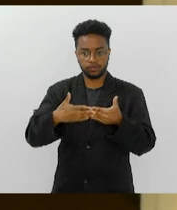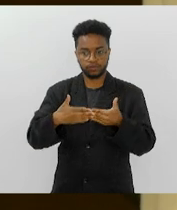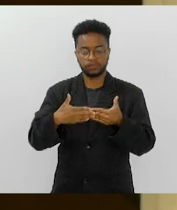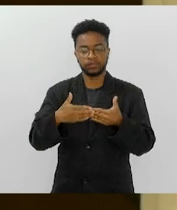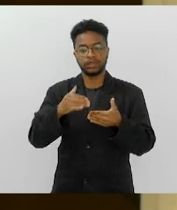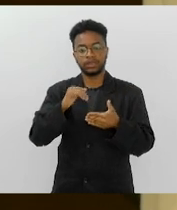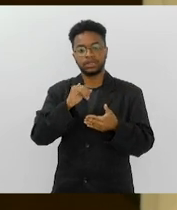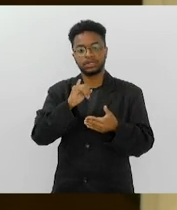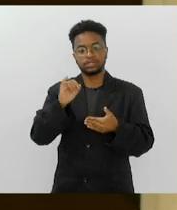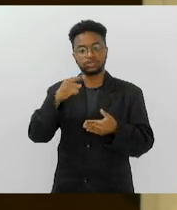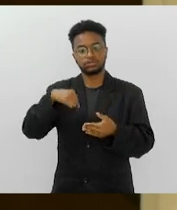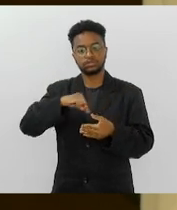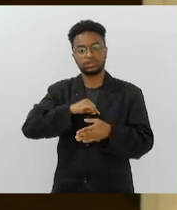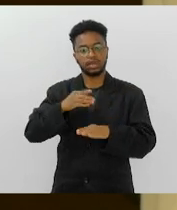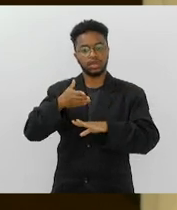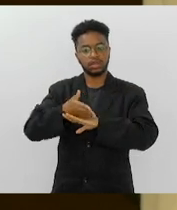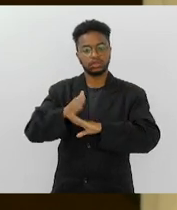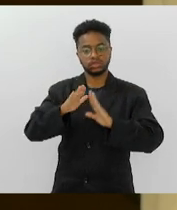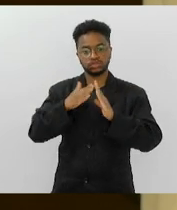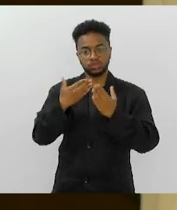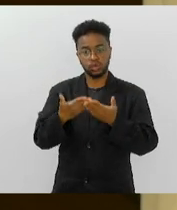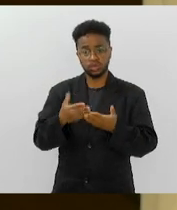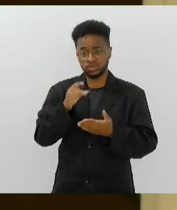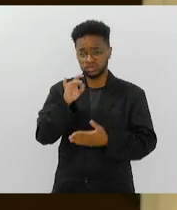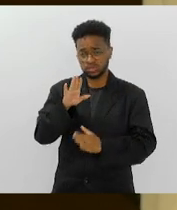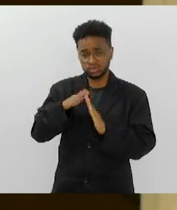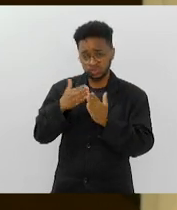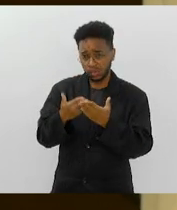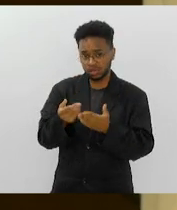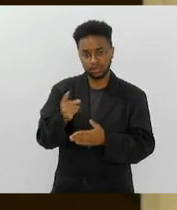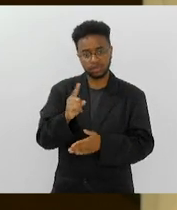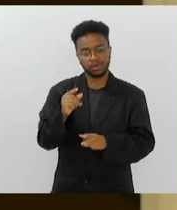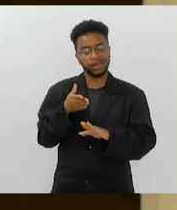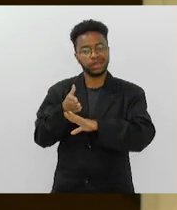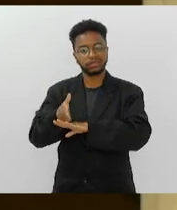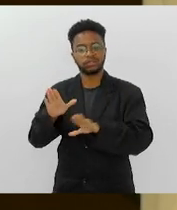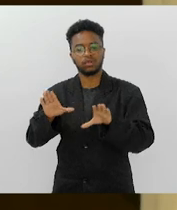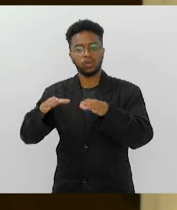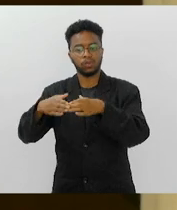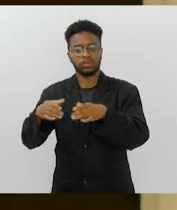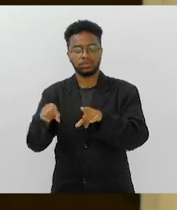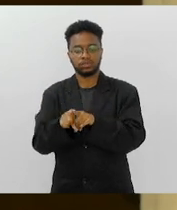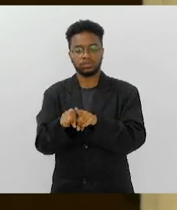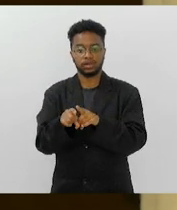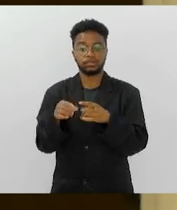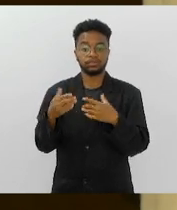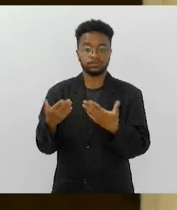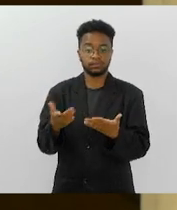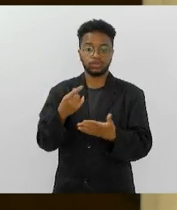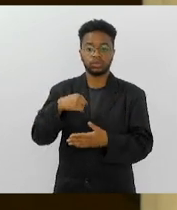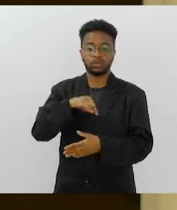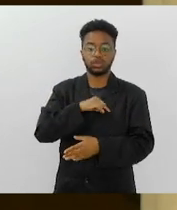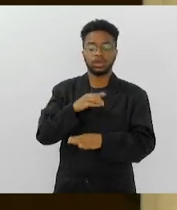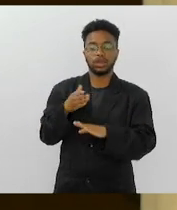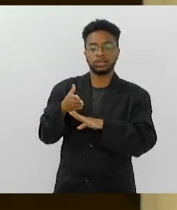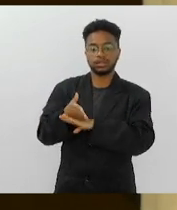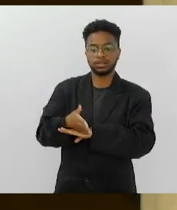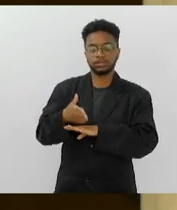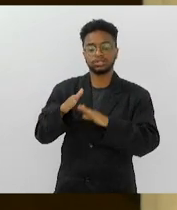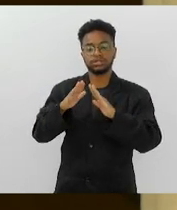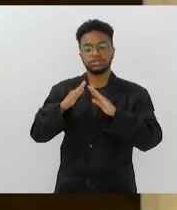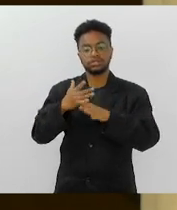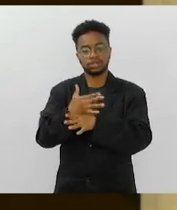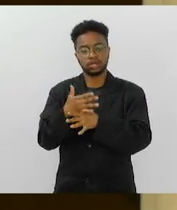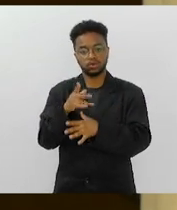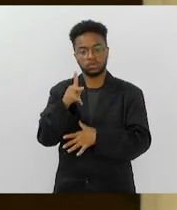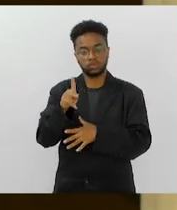numa escola, a gente não entra só na escola, a gente entra na comunidade. Então, nós entramos na cidade do povo